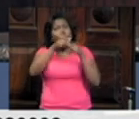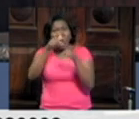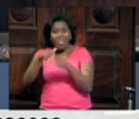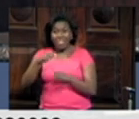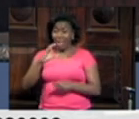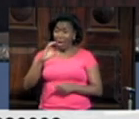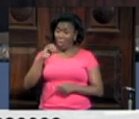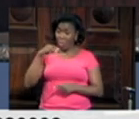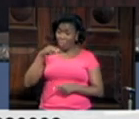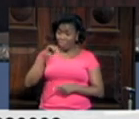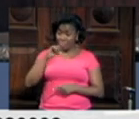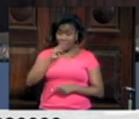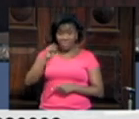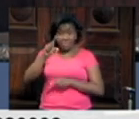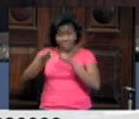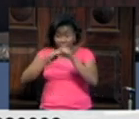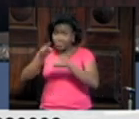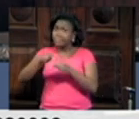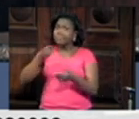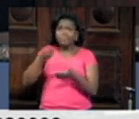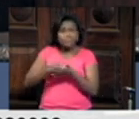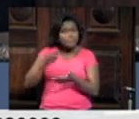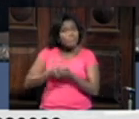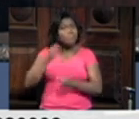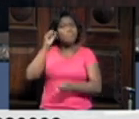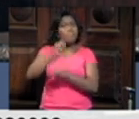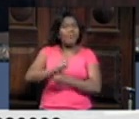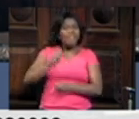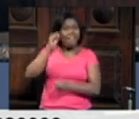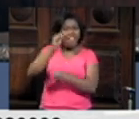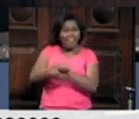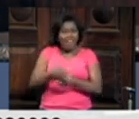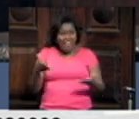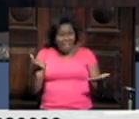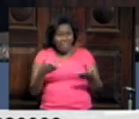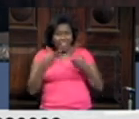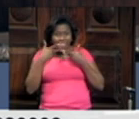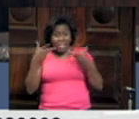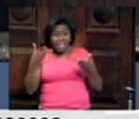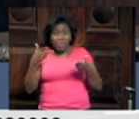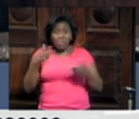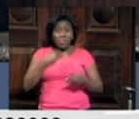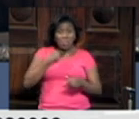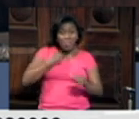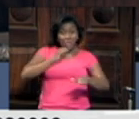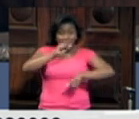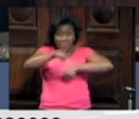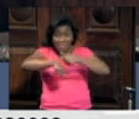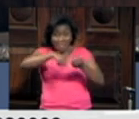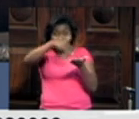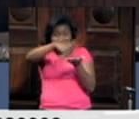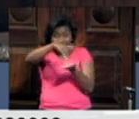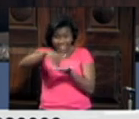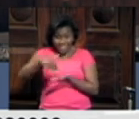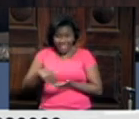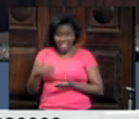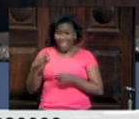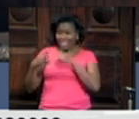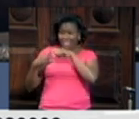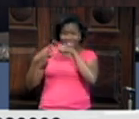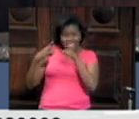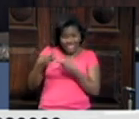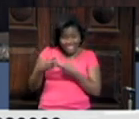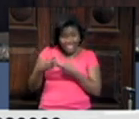comissionado. E agora estão dizendo que não pode transformar. Até as secretarias, aquelas 3 que eles